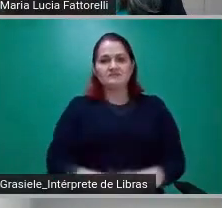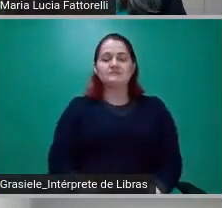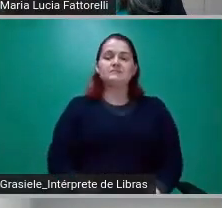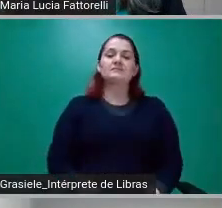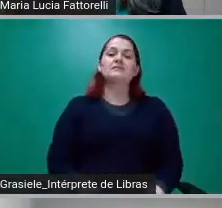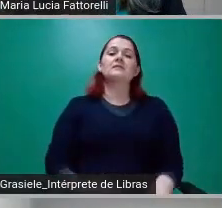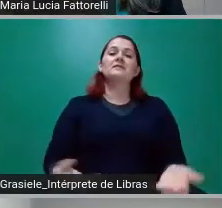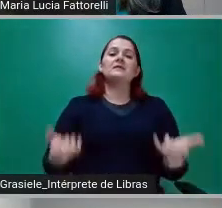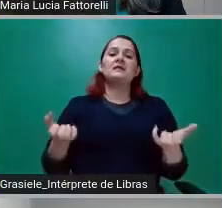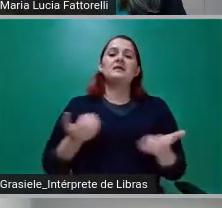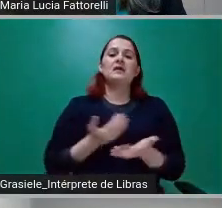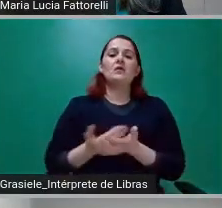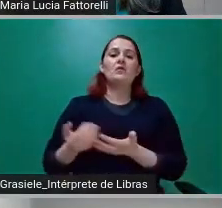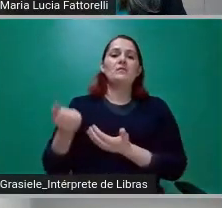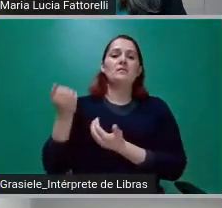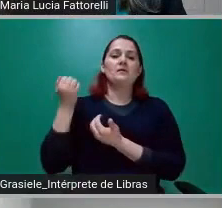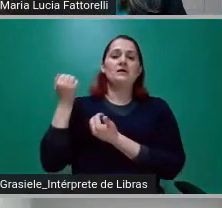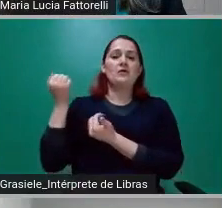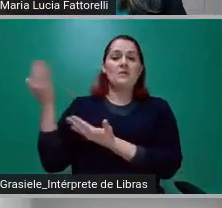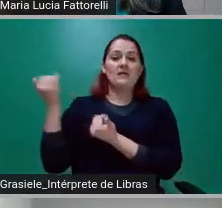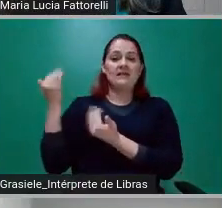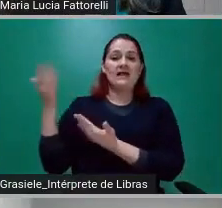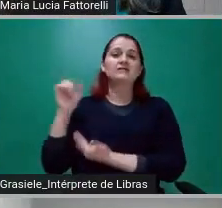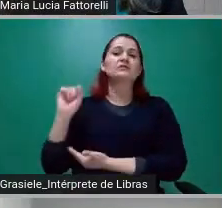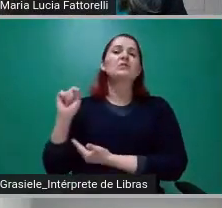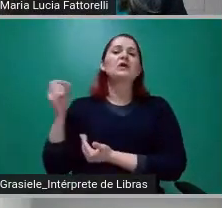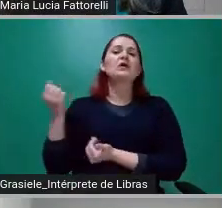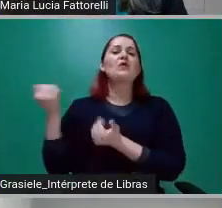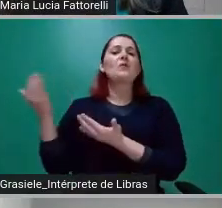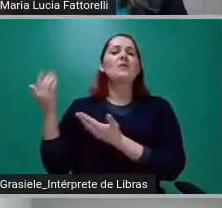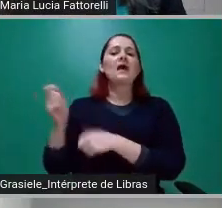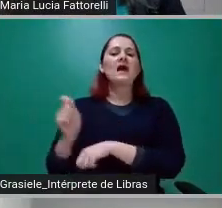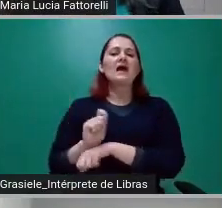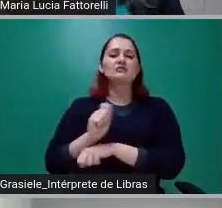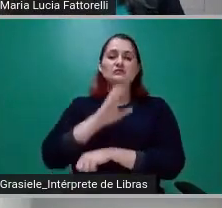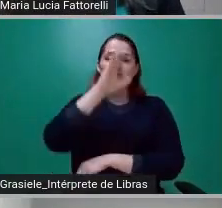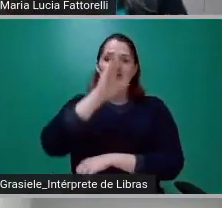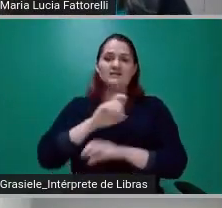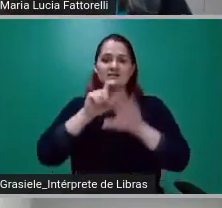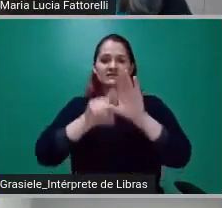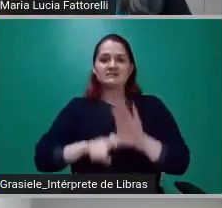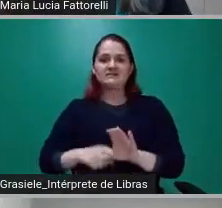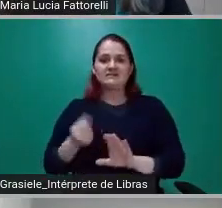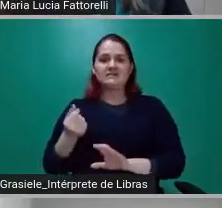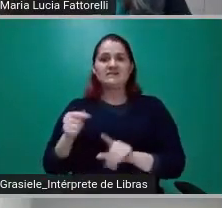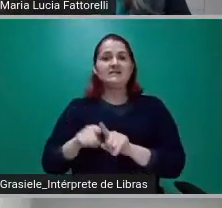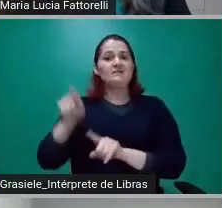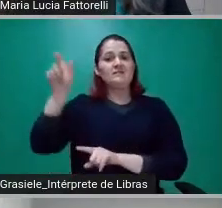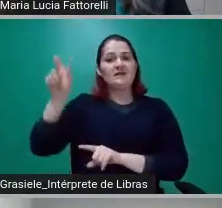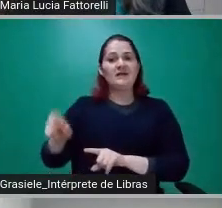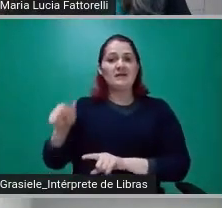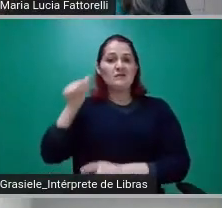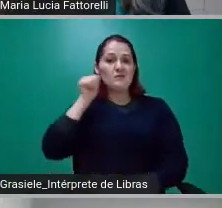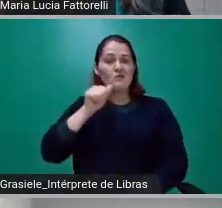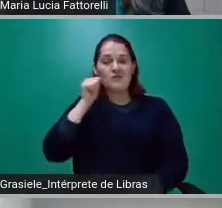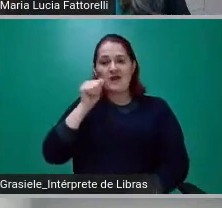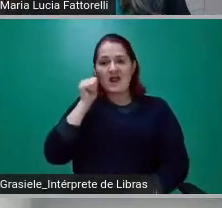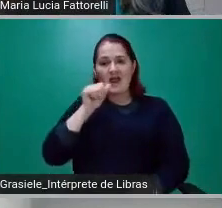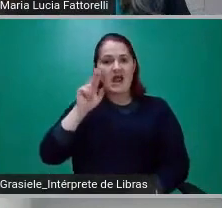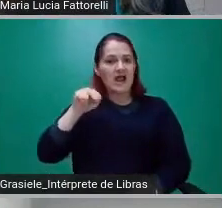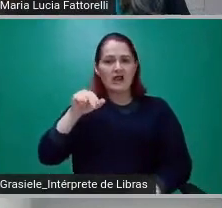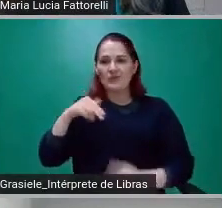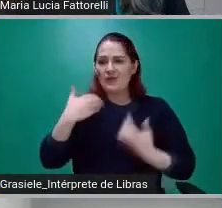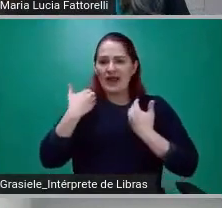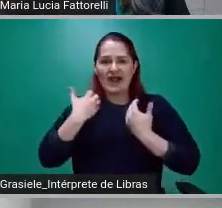destacada homenagem à Auditoria Cidadã da Dívida e a esta mulher incansável,